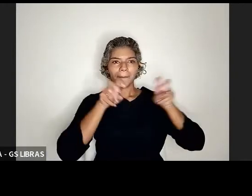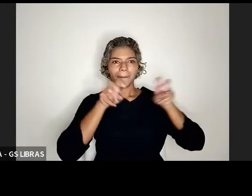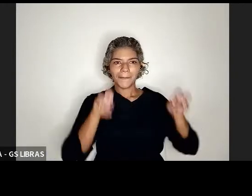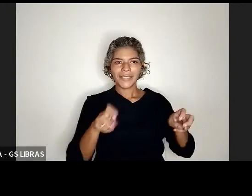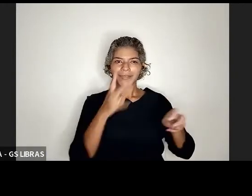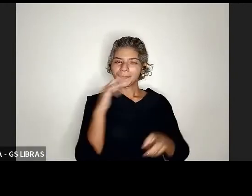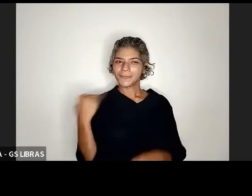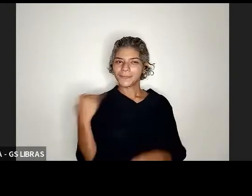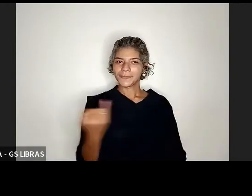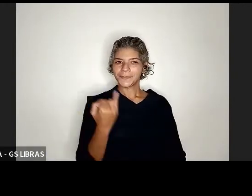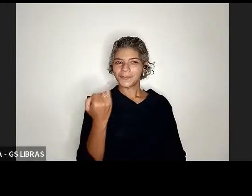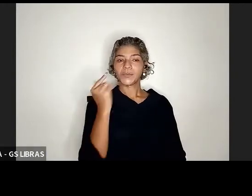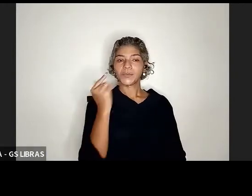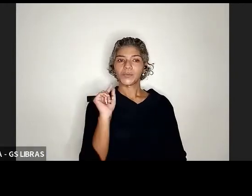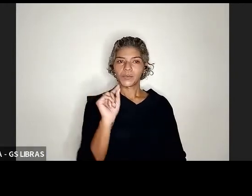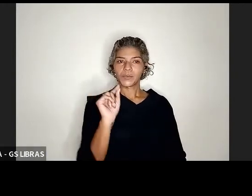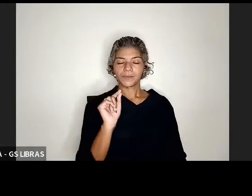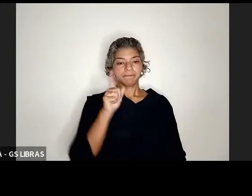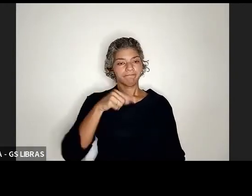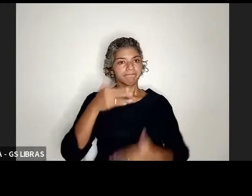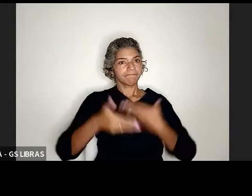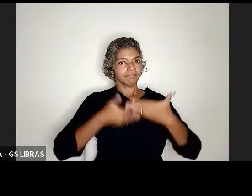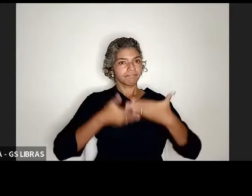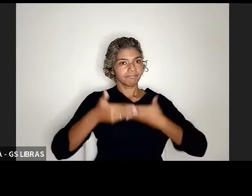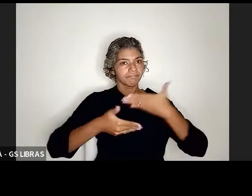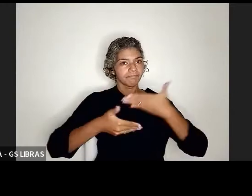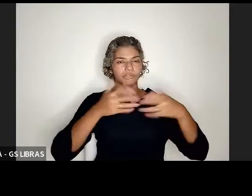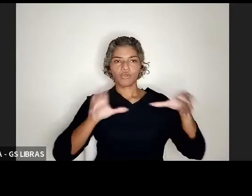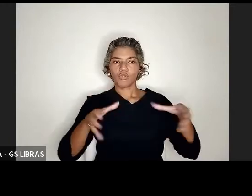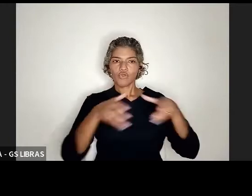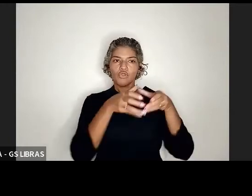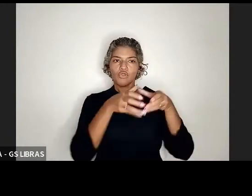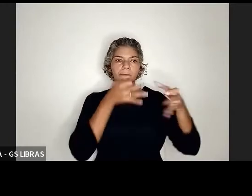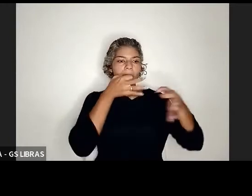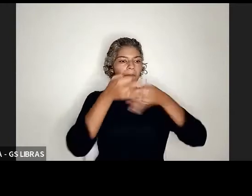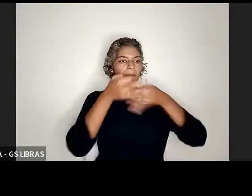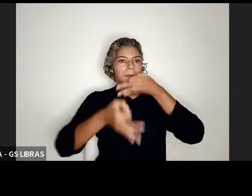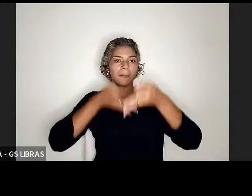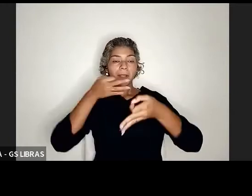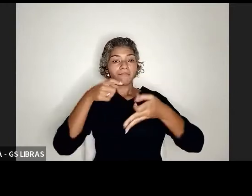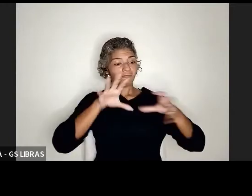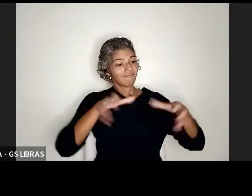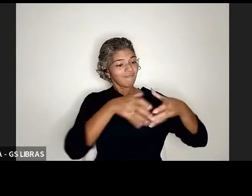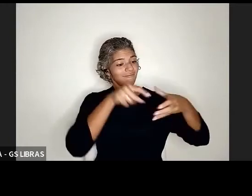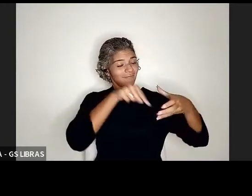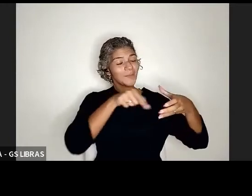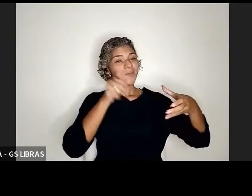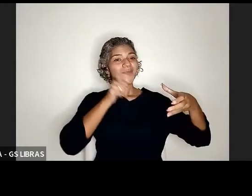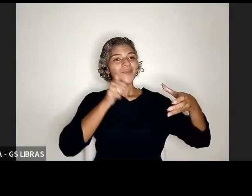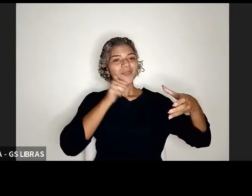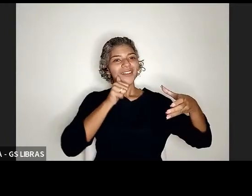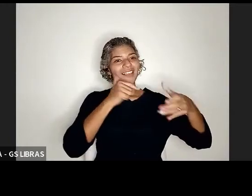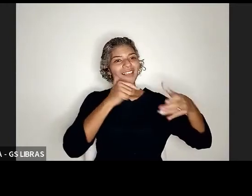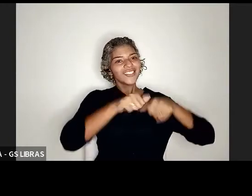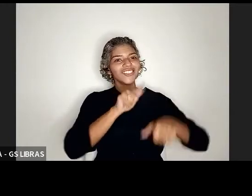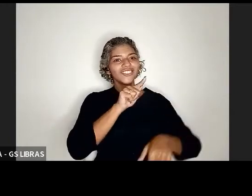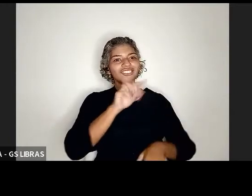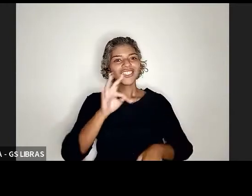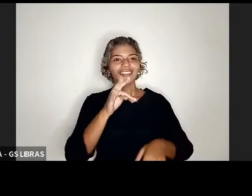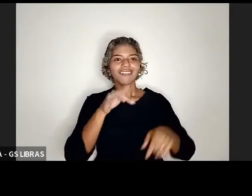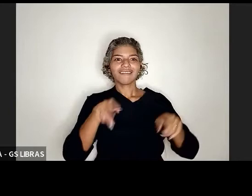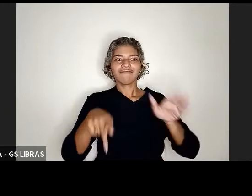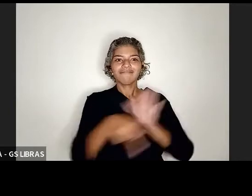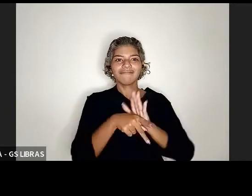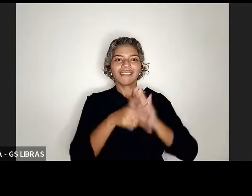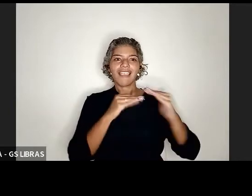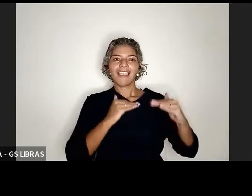gente colocar que foi um processo de construção coletiva com mulheres que pertencem ao GT de Equidade e Diversidade, mulheres